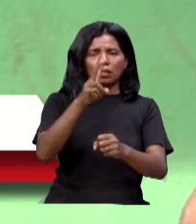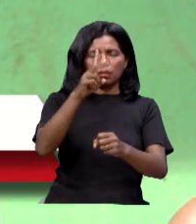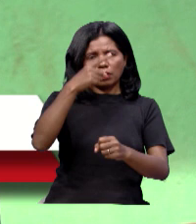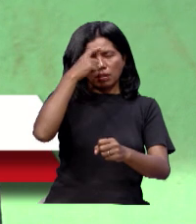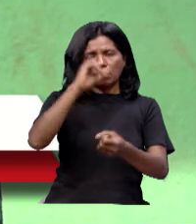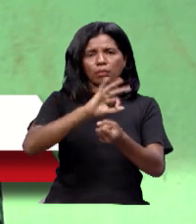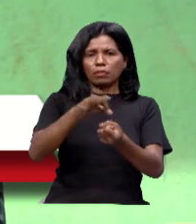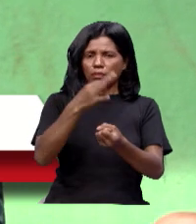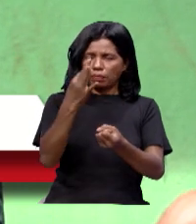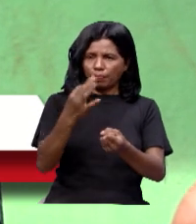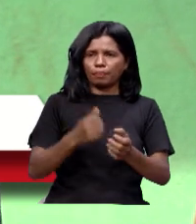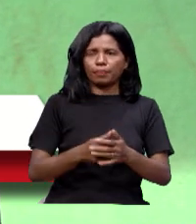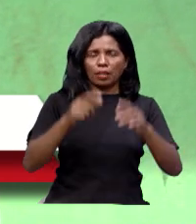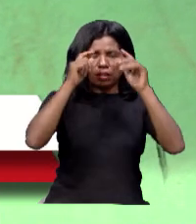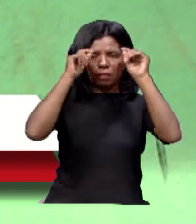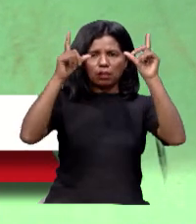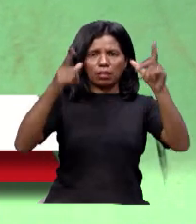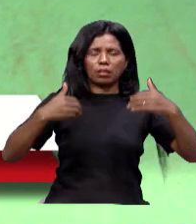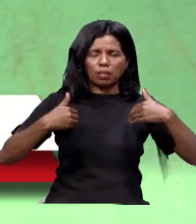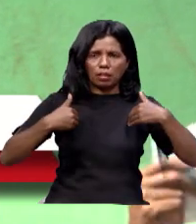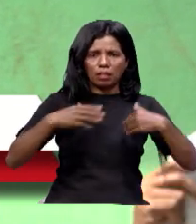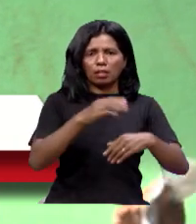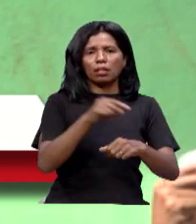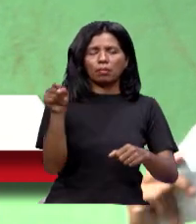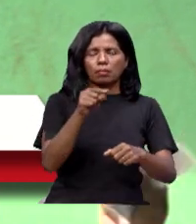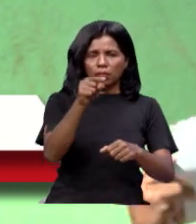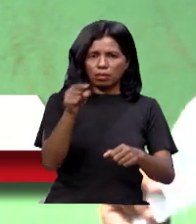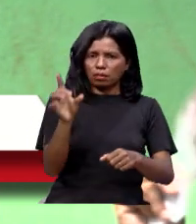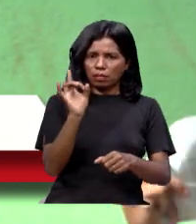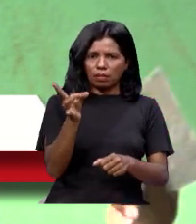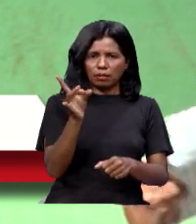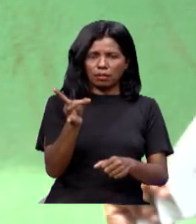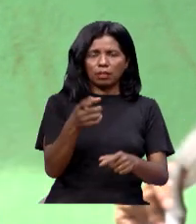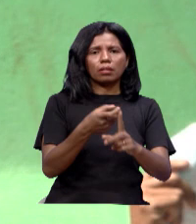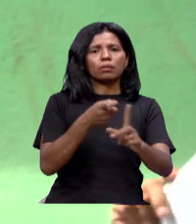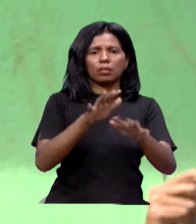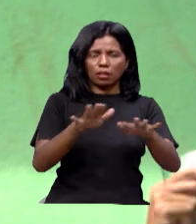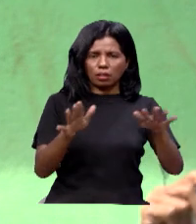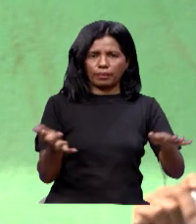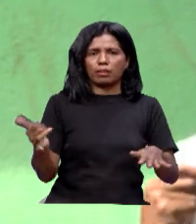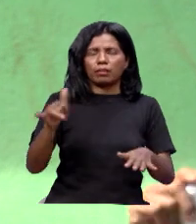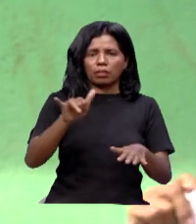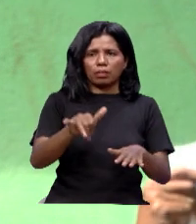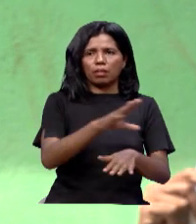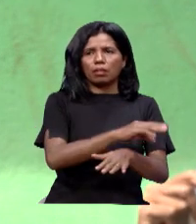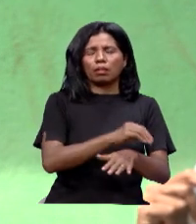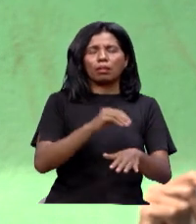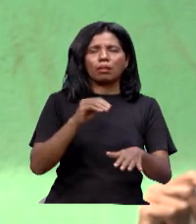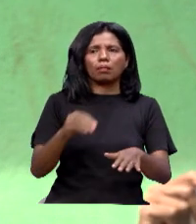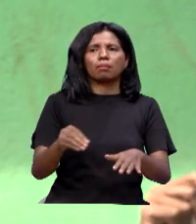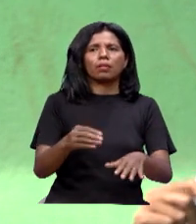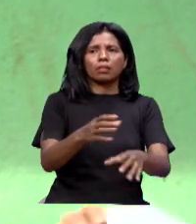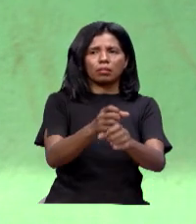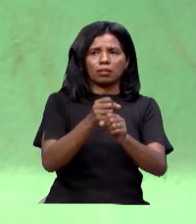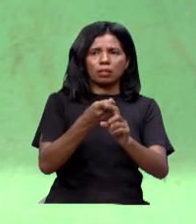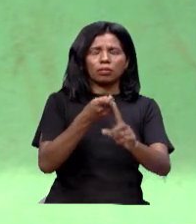COVID-19. Timor-Leste e ha por volta por cento wanunulu, o silabarexira, ma cobre. Ona